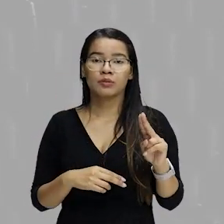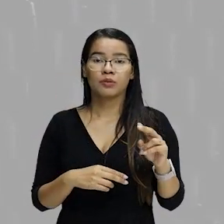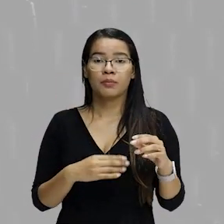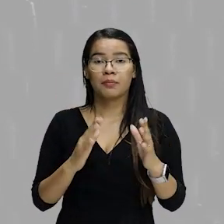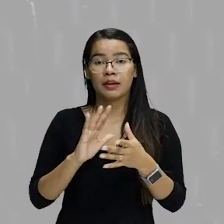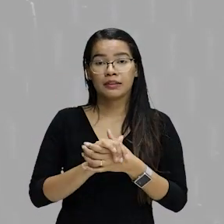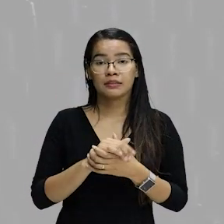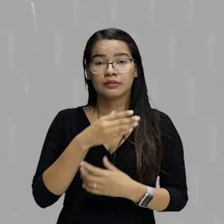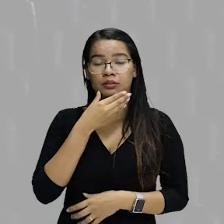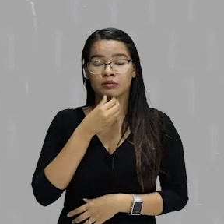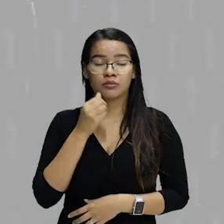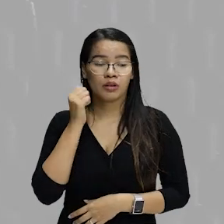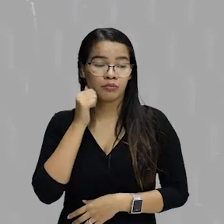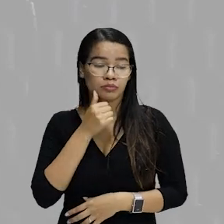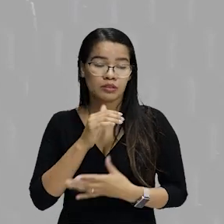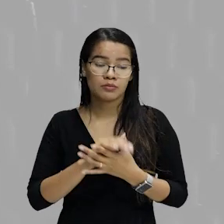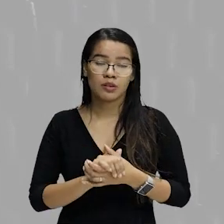tá?